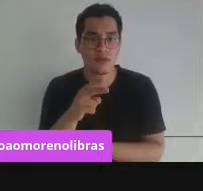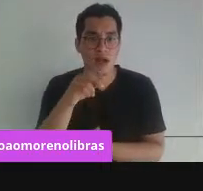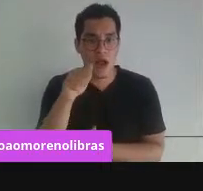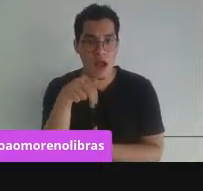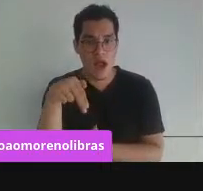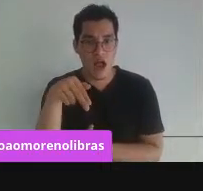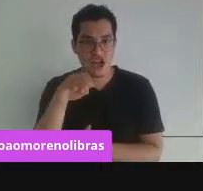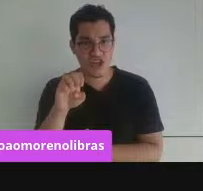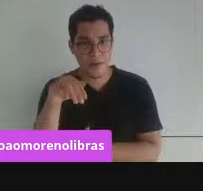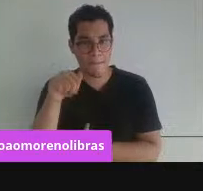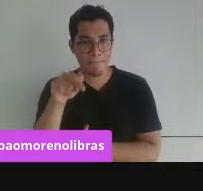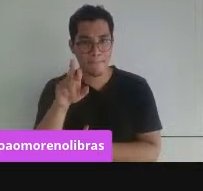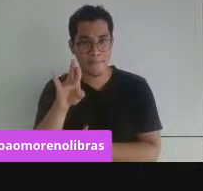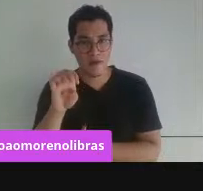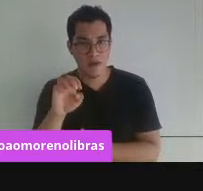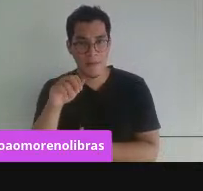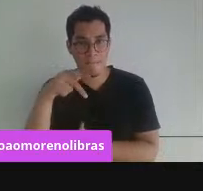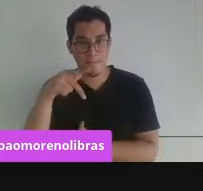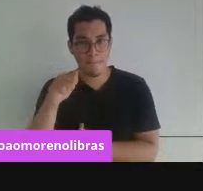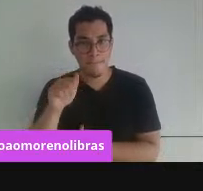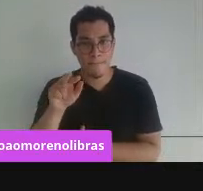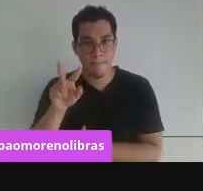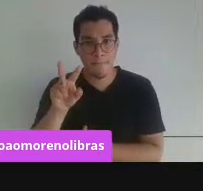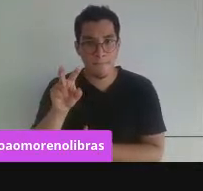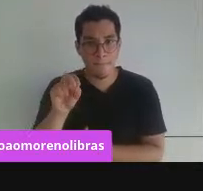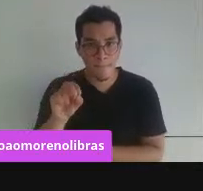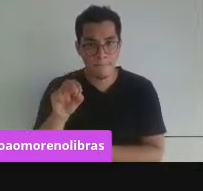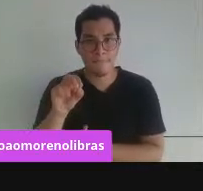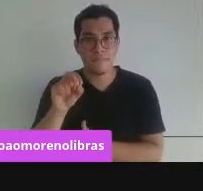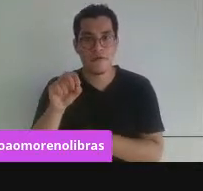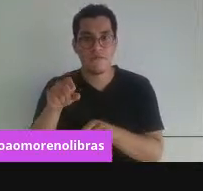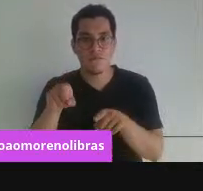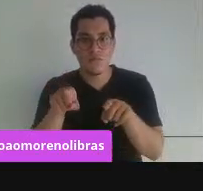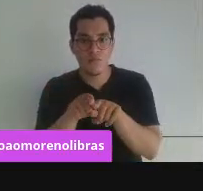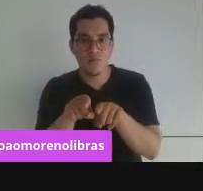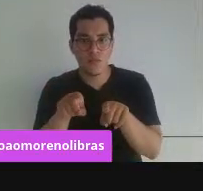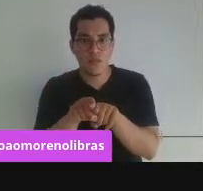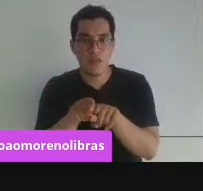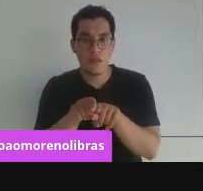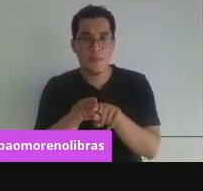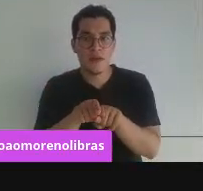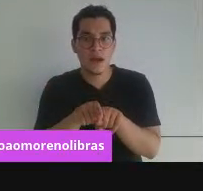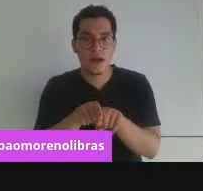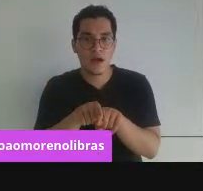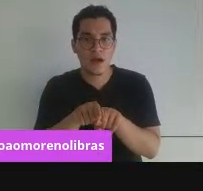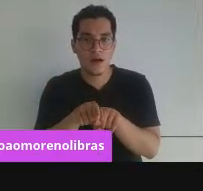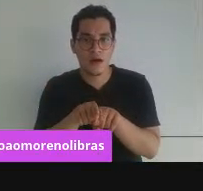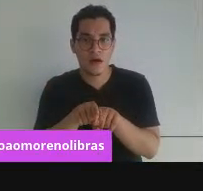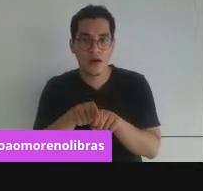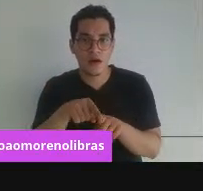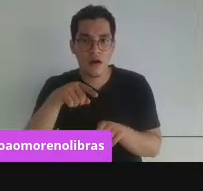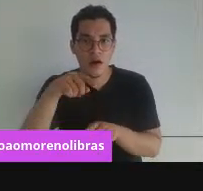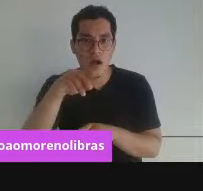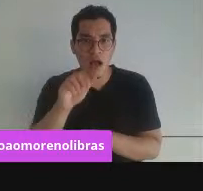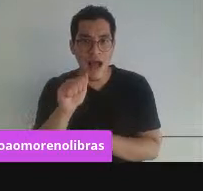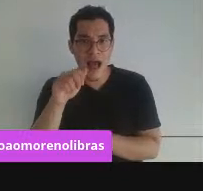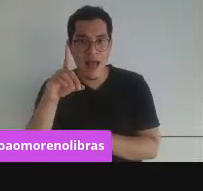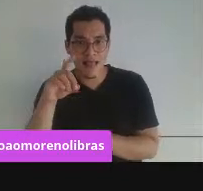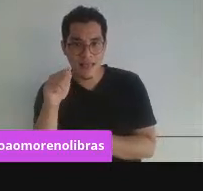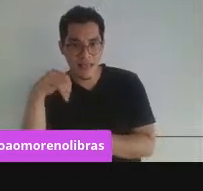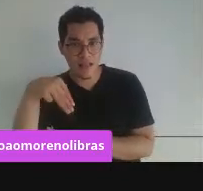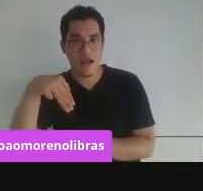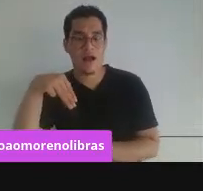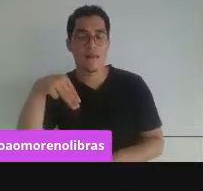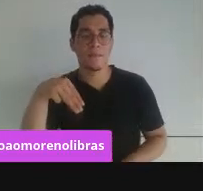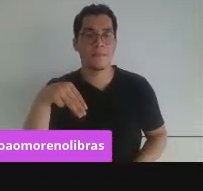Anne-Marie Pavot e Jean-Michel Adam, tá certo? E essa proposta, essa nomenclatura que eu vou usar, a tipologia foi proposta